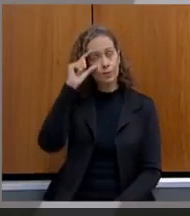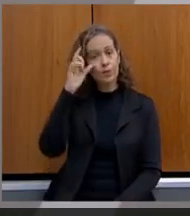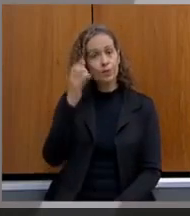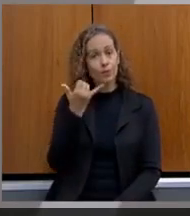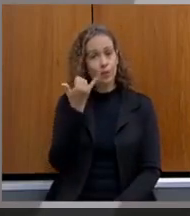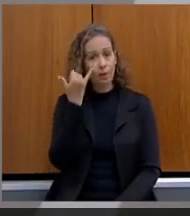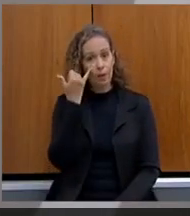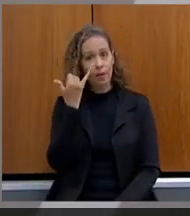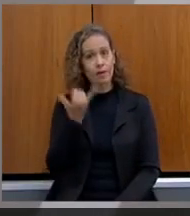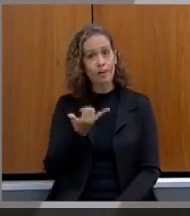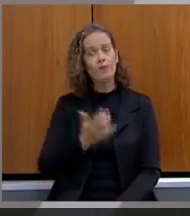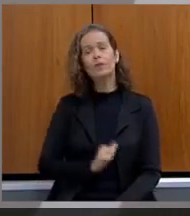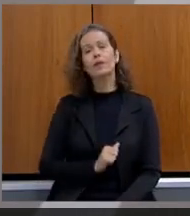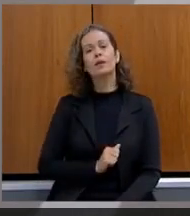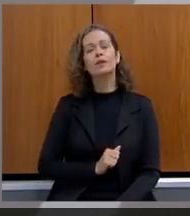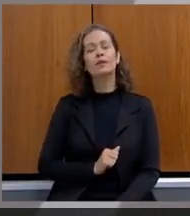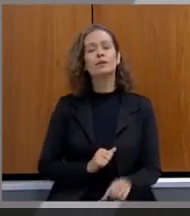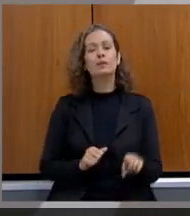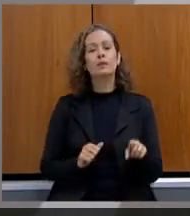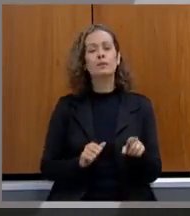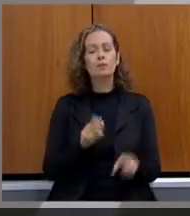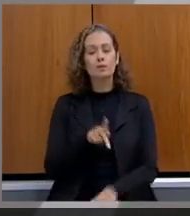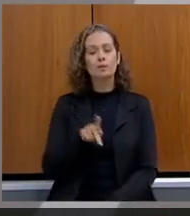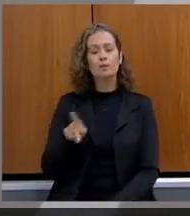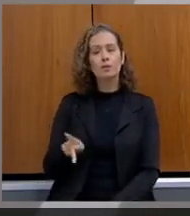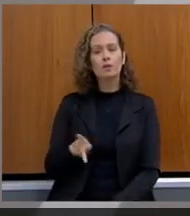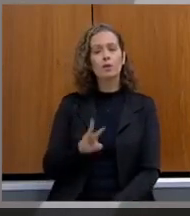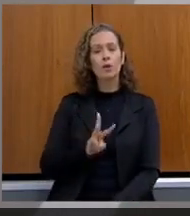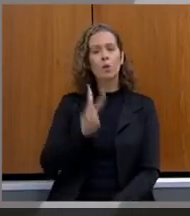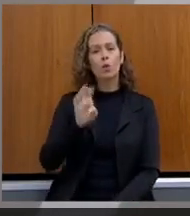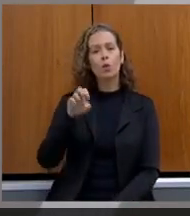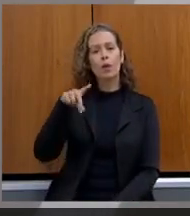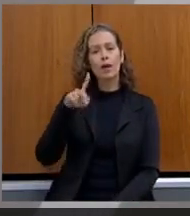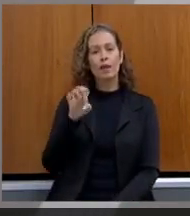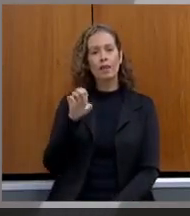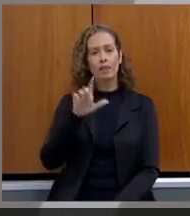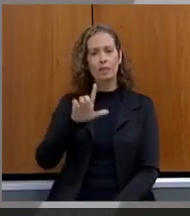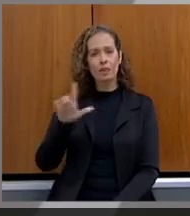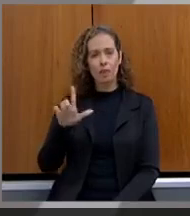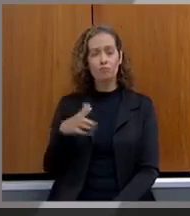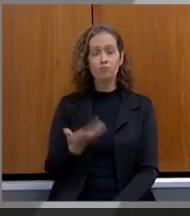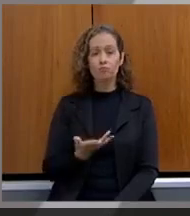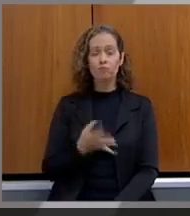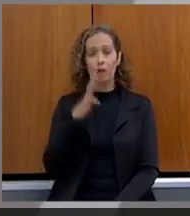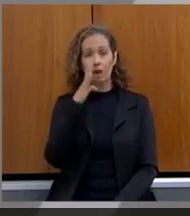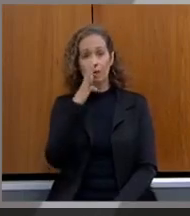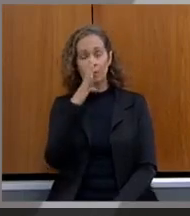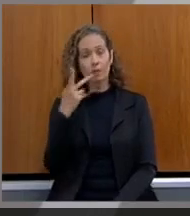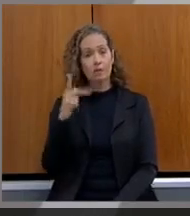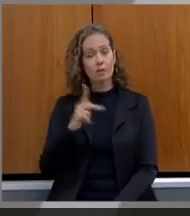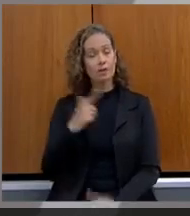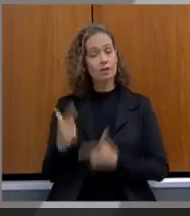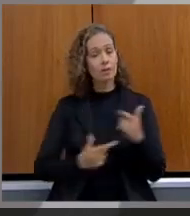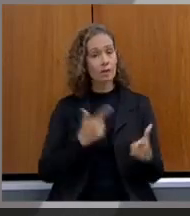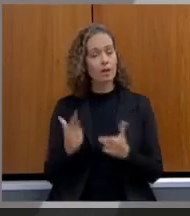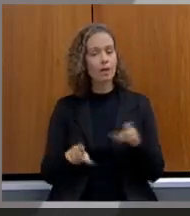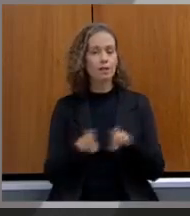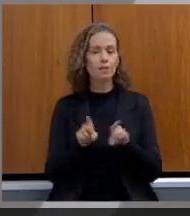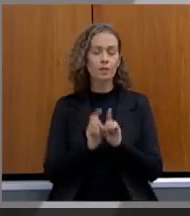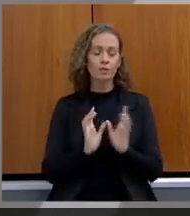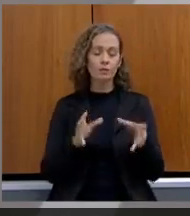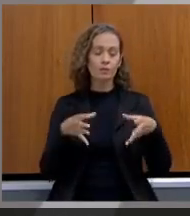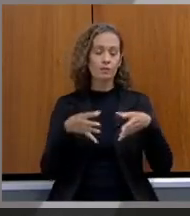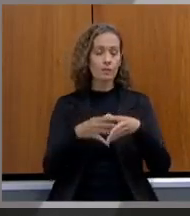das pessoas com deficiência zero entendeu também do tanto que eu admiro o seu trabalho e daquela comissão que nós